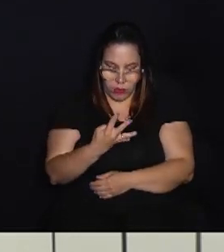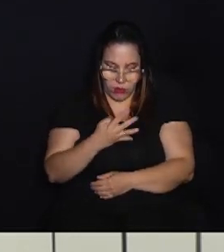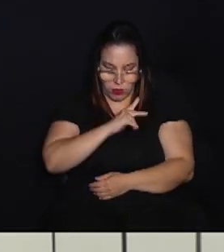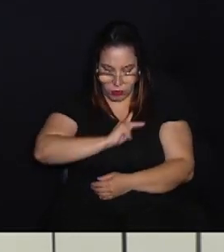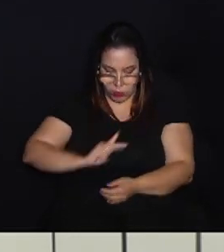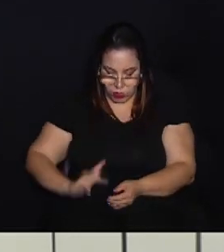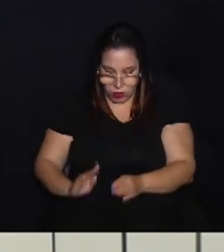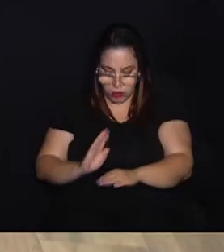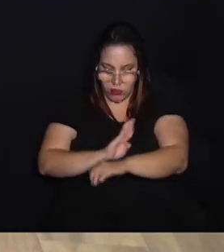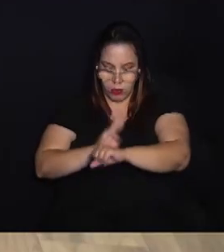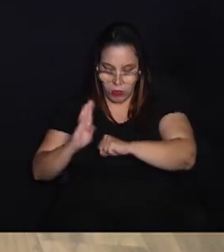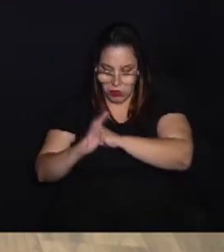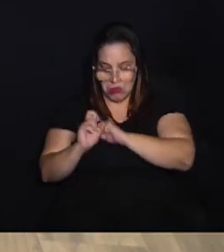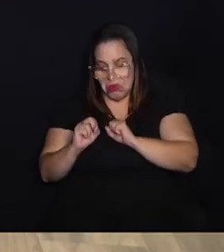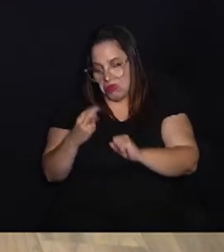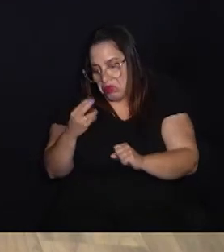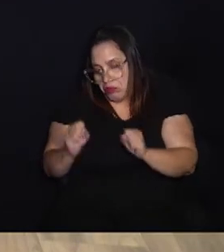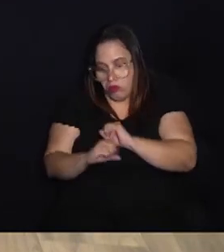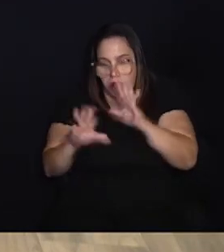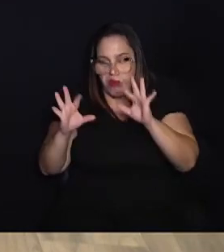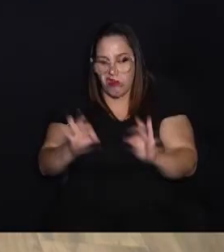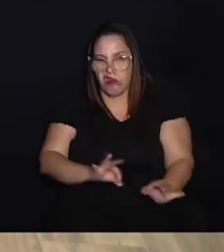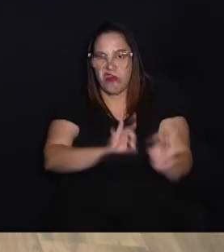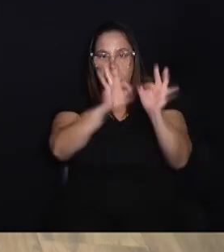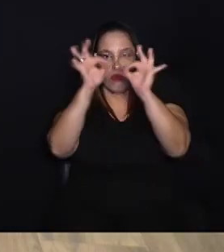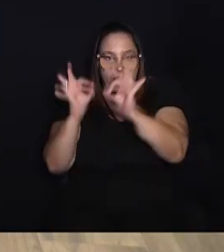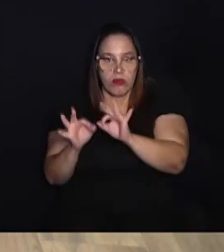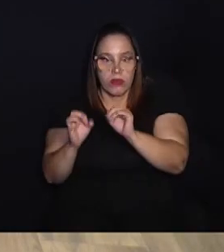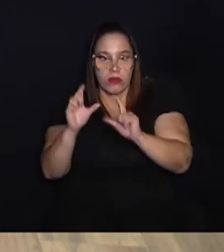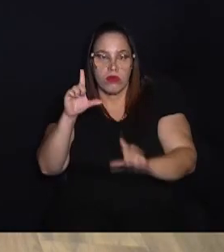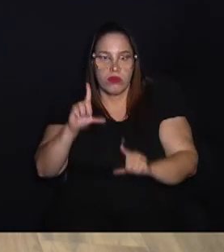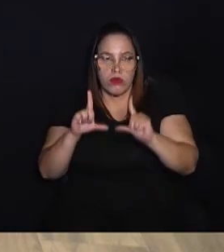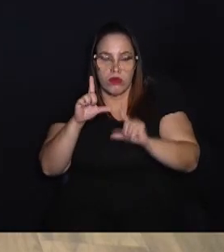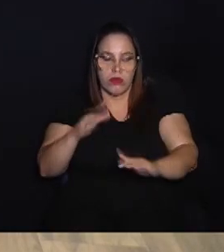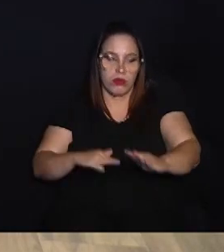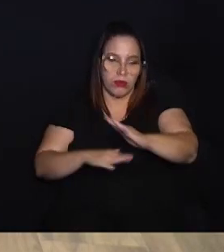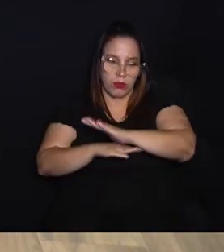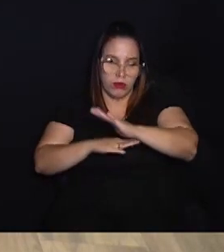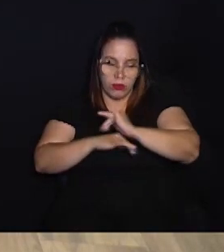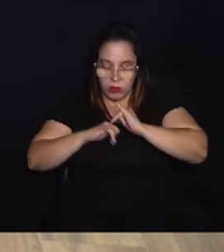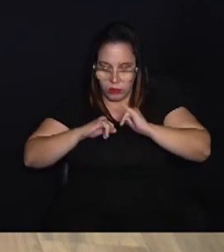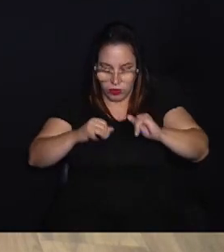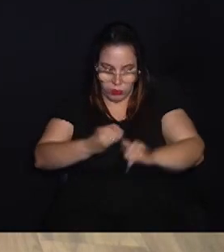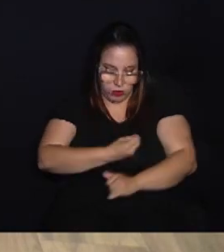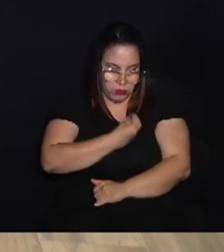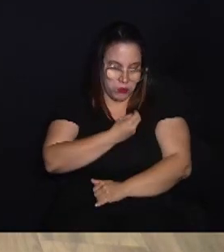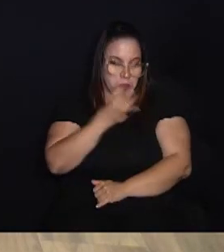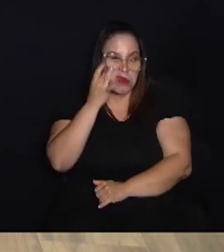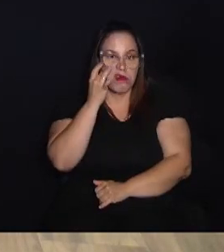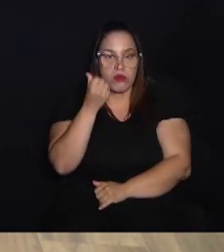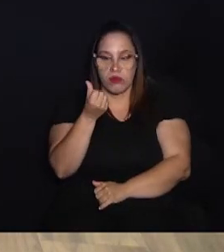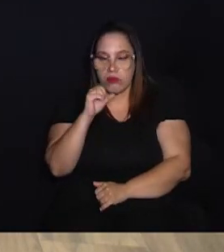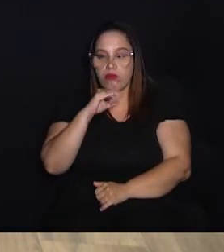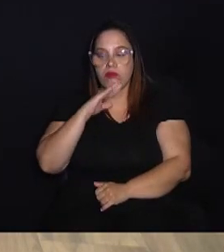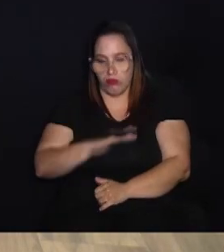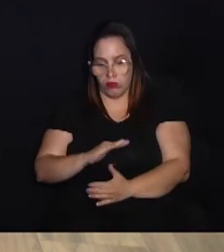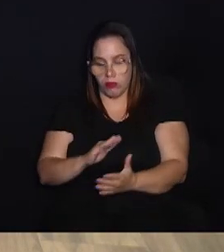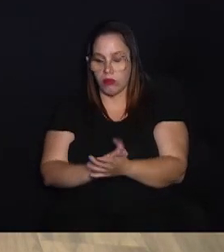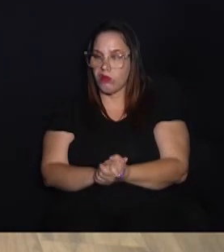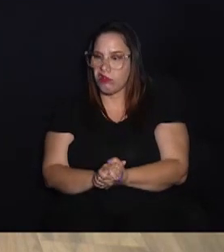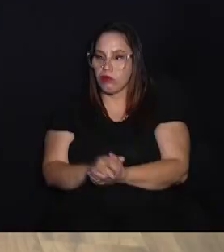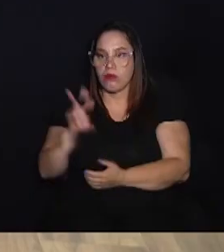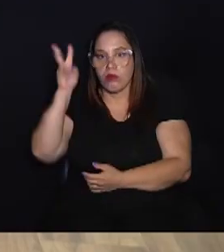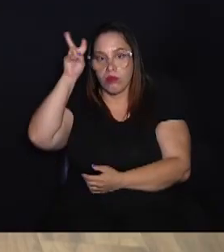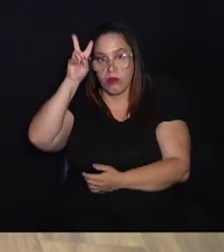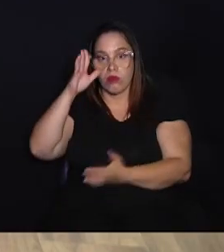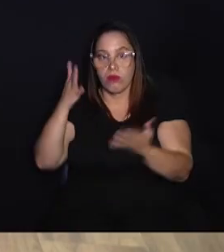Ponte Preta. Ou, claro, você acompanha tudo aqui, a transmissão ao vivo a partir de 6 horas da tarde. Lembrando